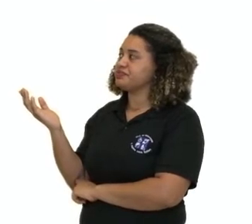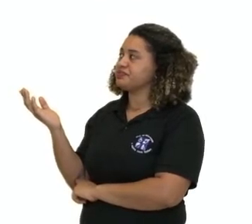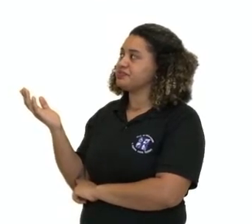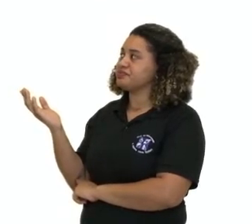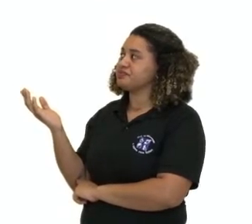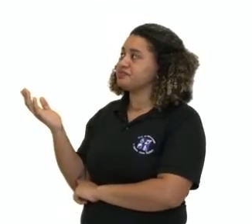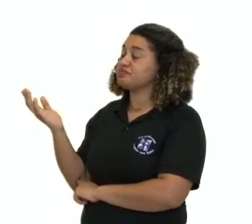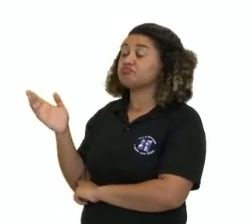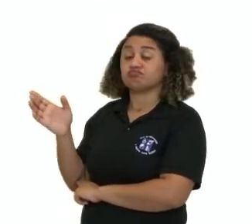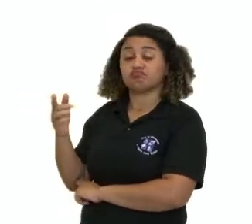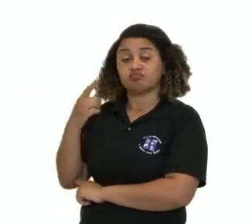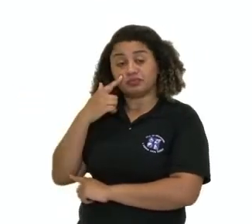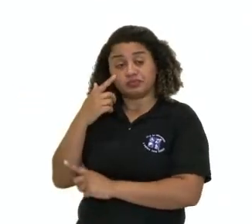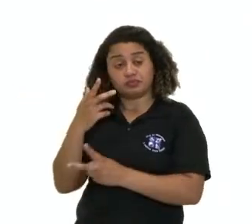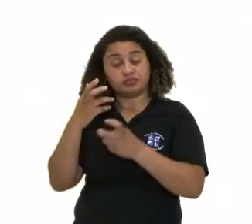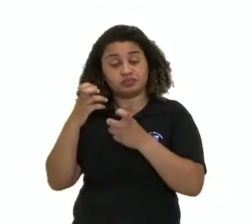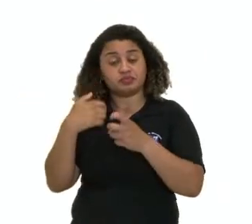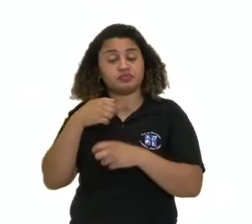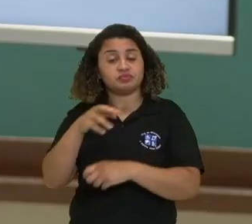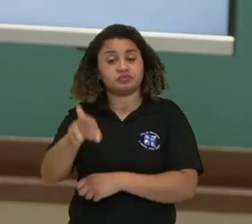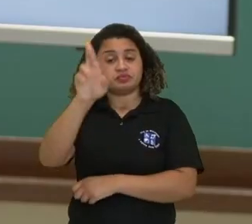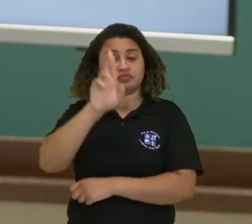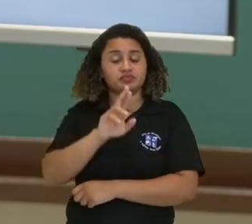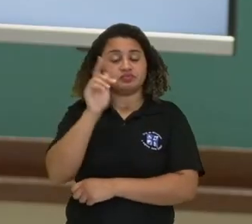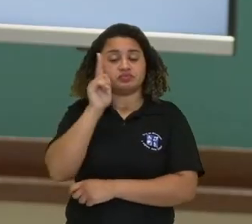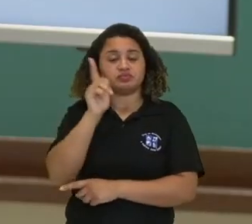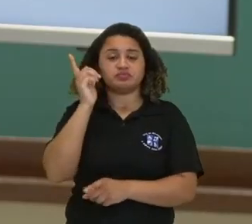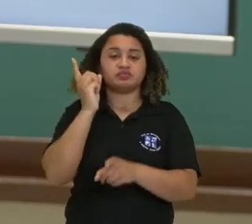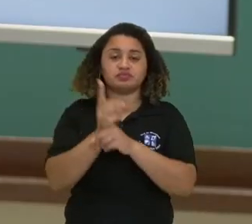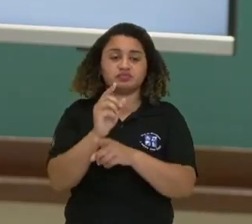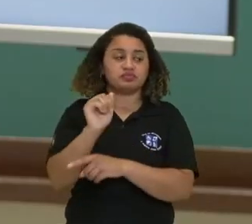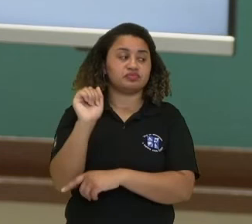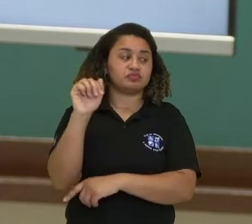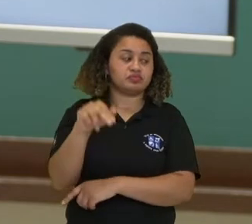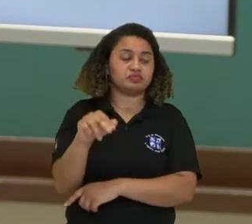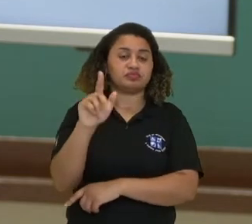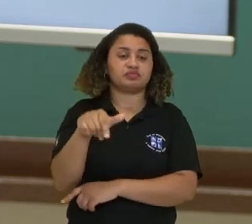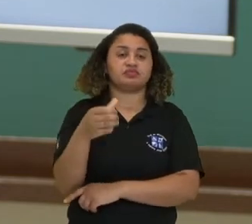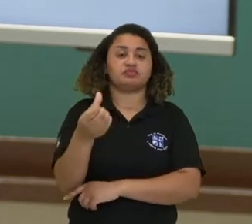temos que o nosso A10, ou nesse caso o nosso AN, é